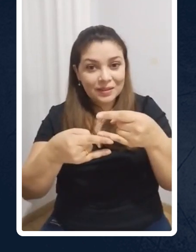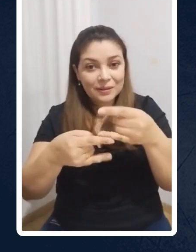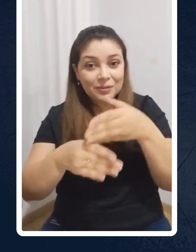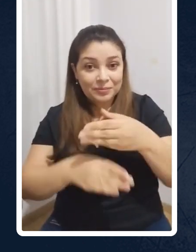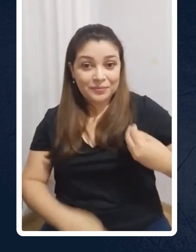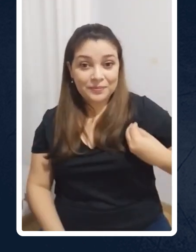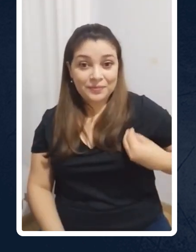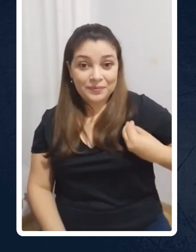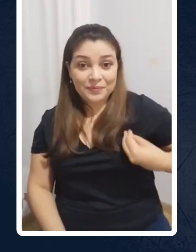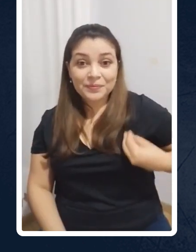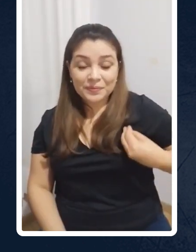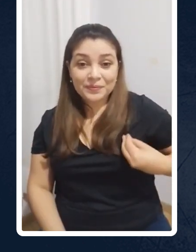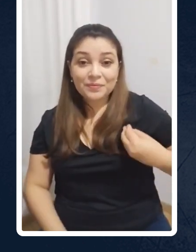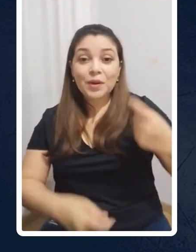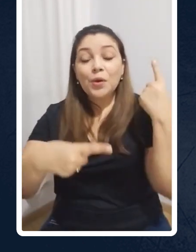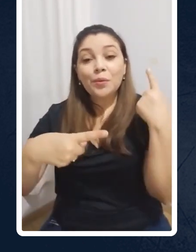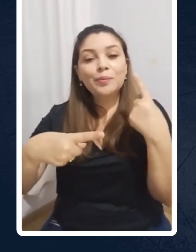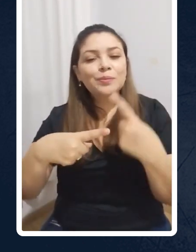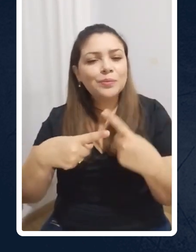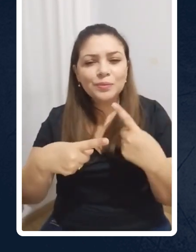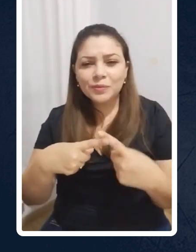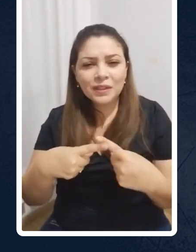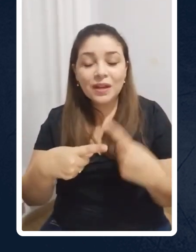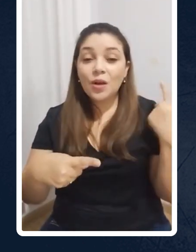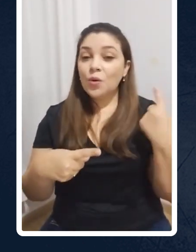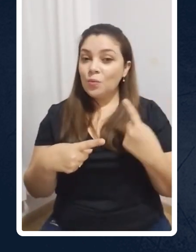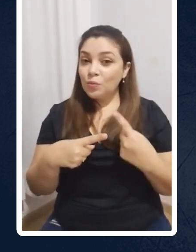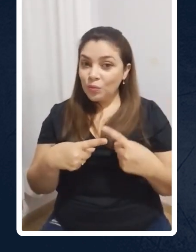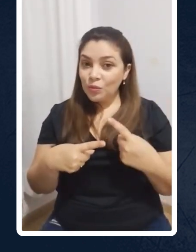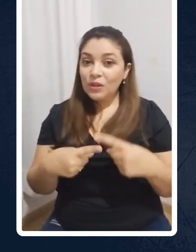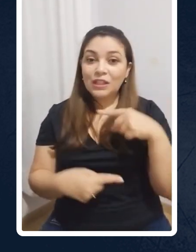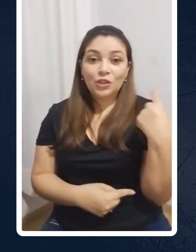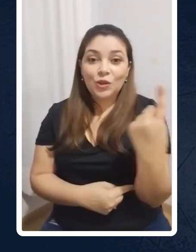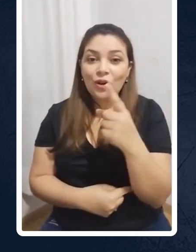porque realmente nós amamos o que fazemos.